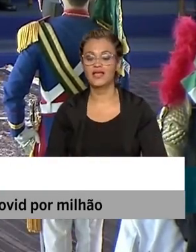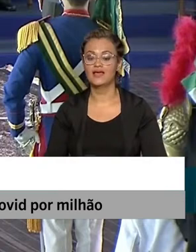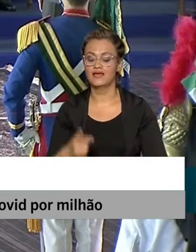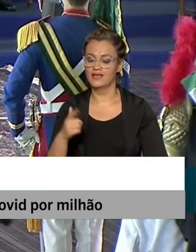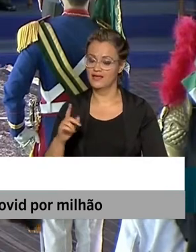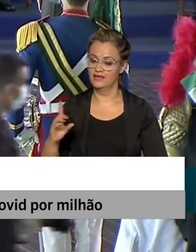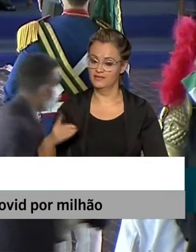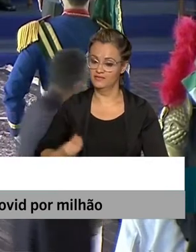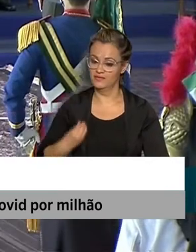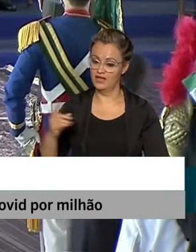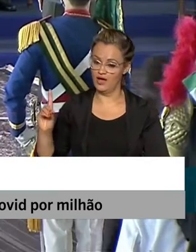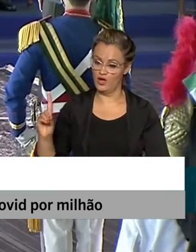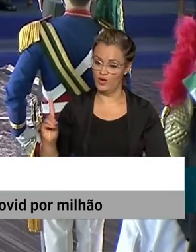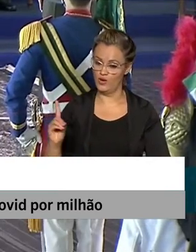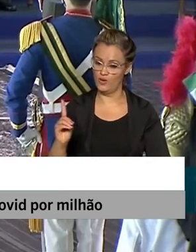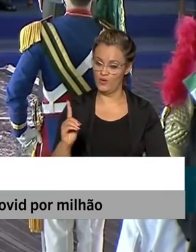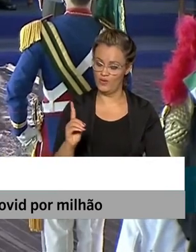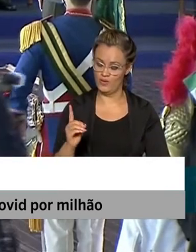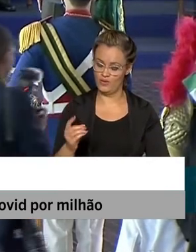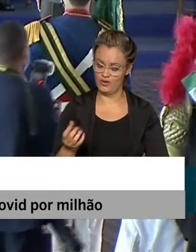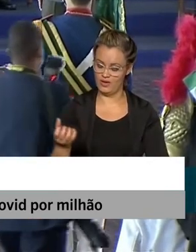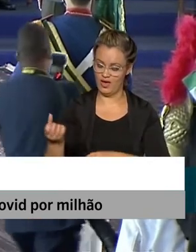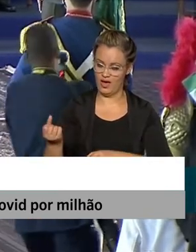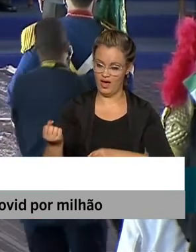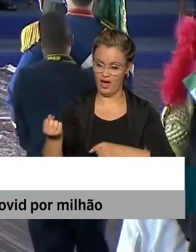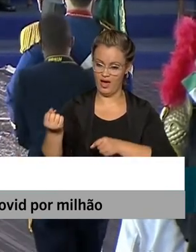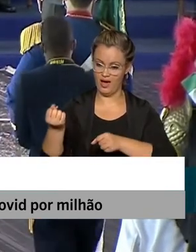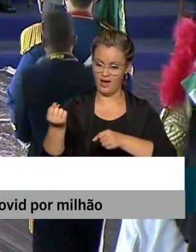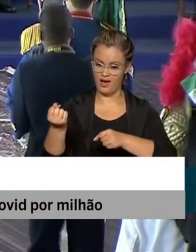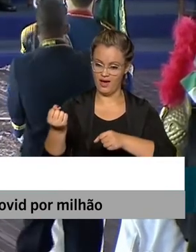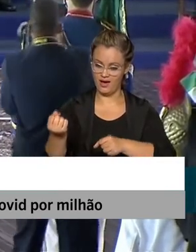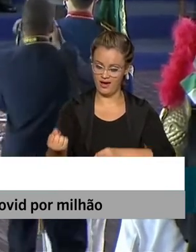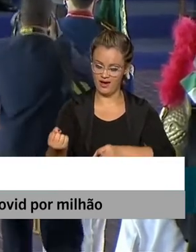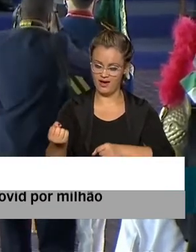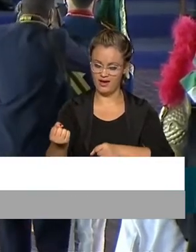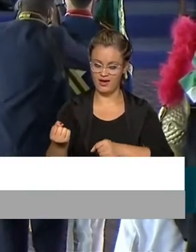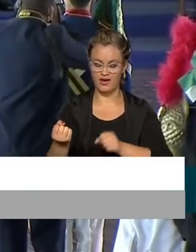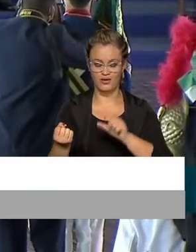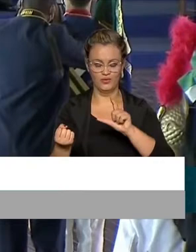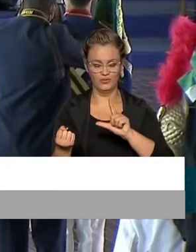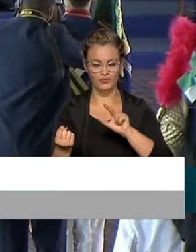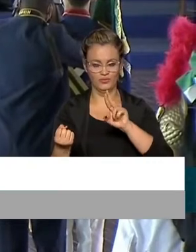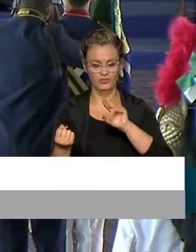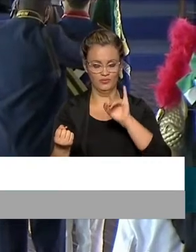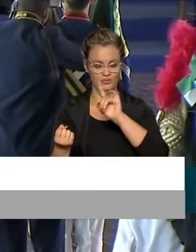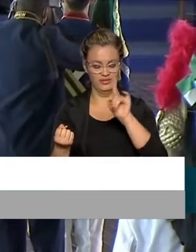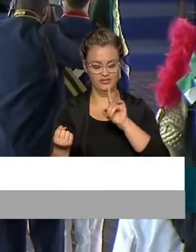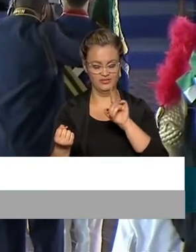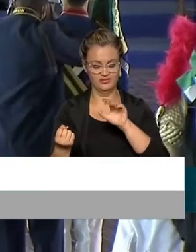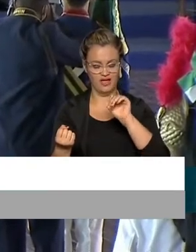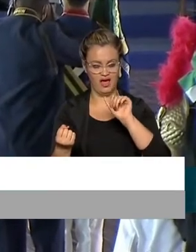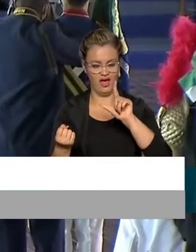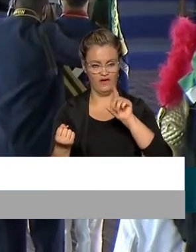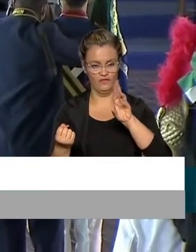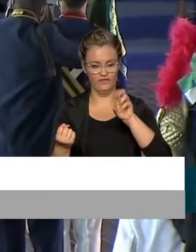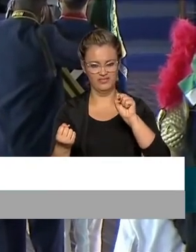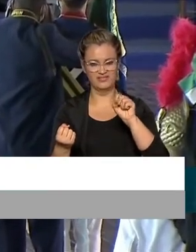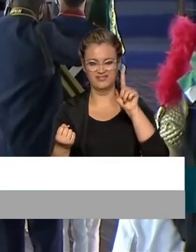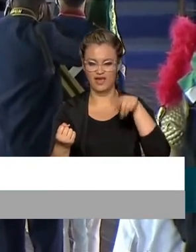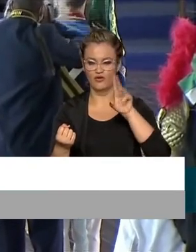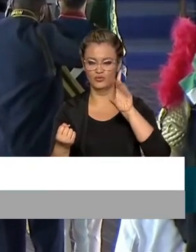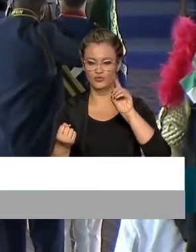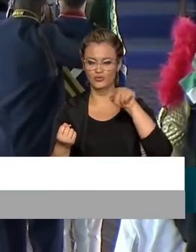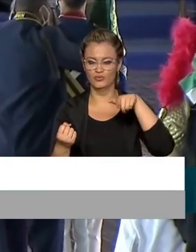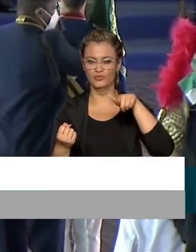no recinto a réplica da invicta espada de campanha do Marechal Luiz Alves de Lima e Silva, o Duque de